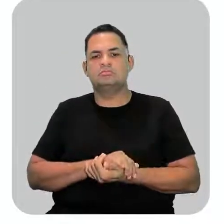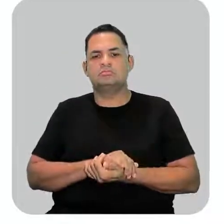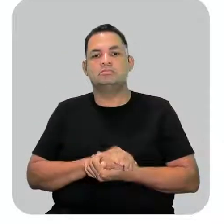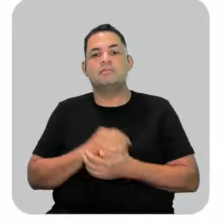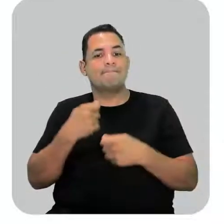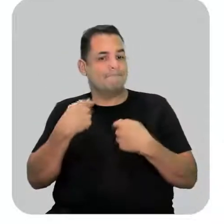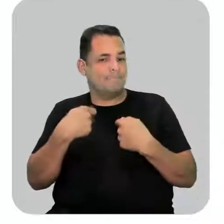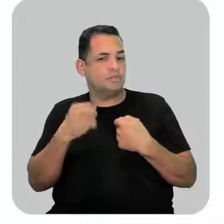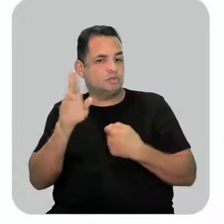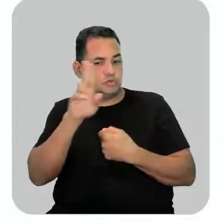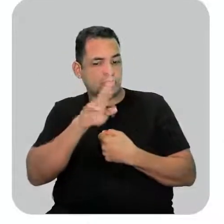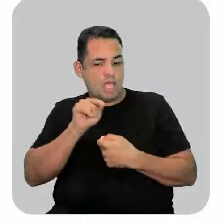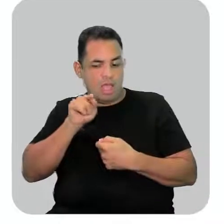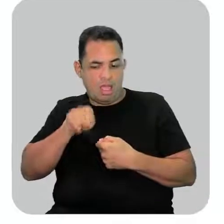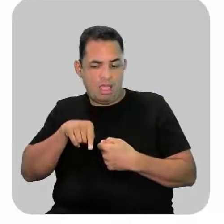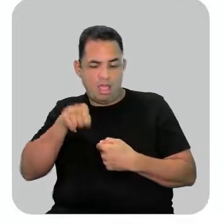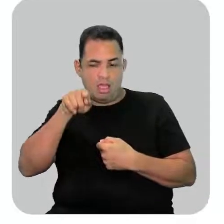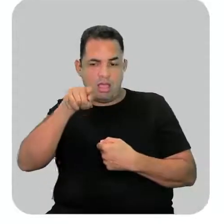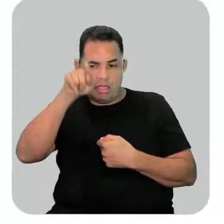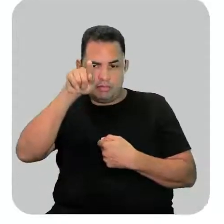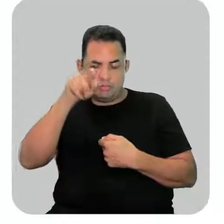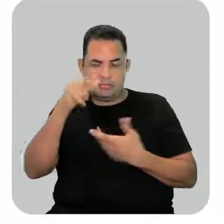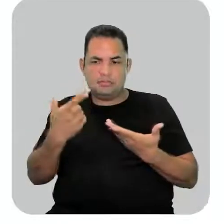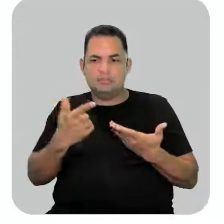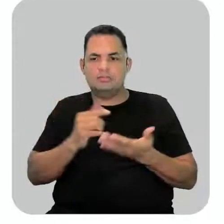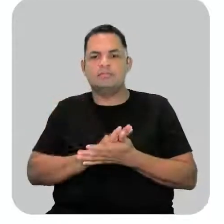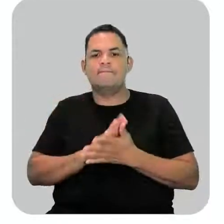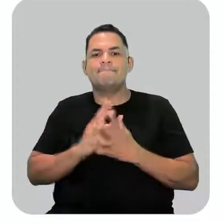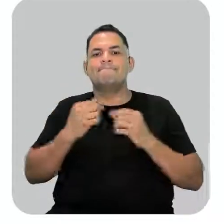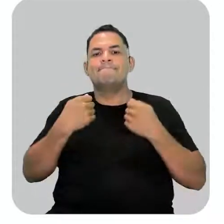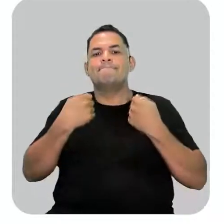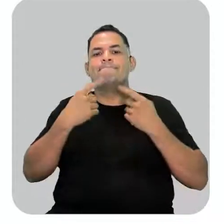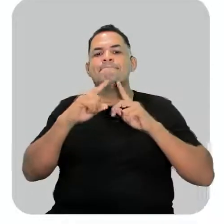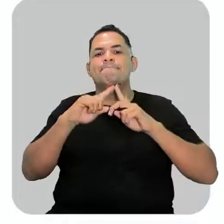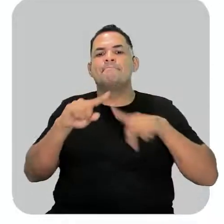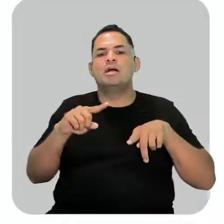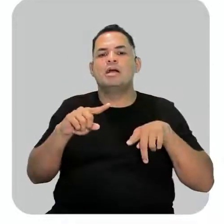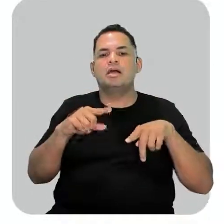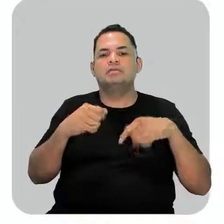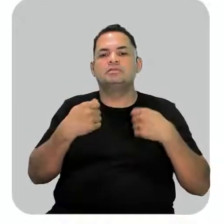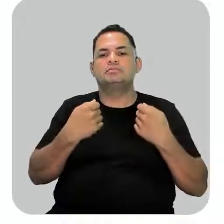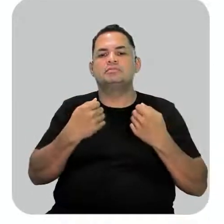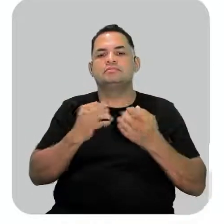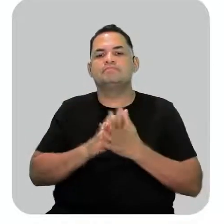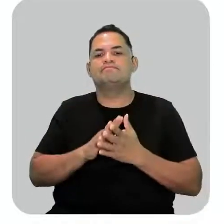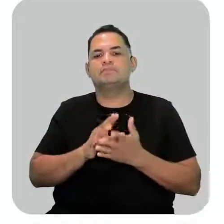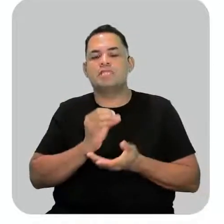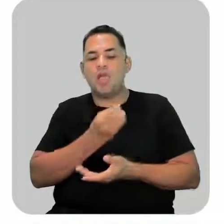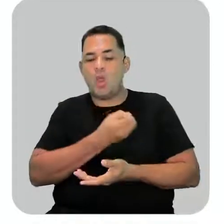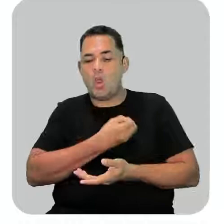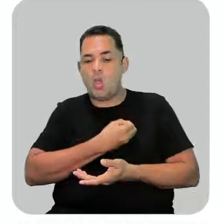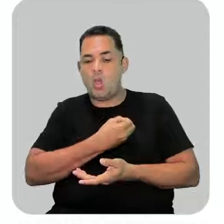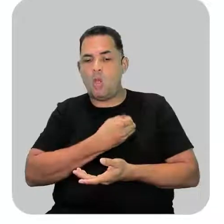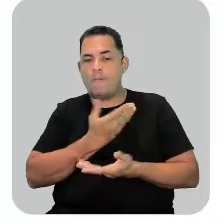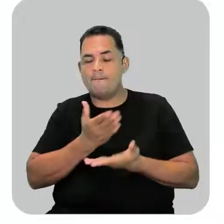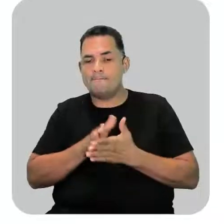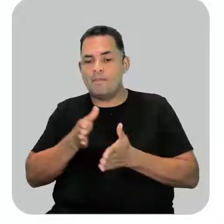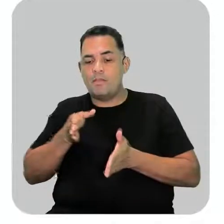nome, eu preciso colocar a ramificação. Só que eu vou começar a numerar mais próximo da